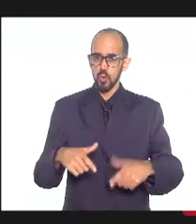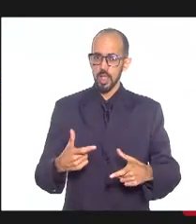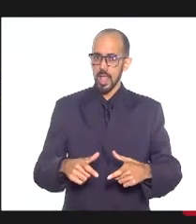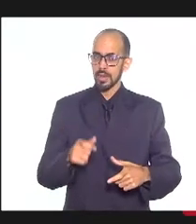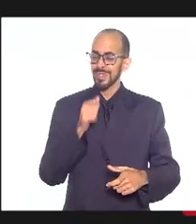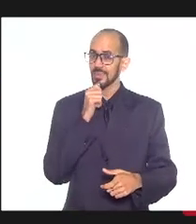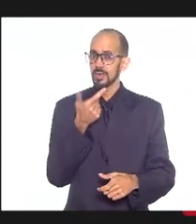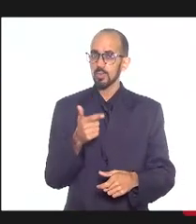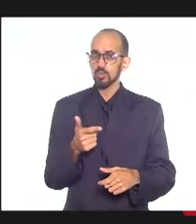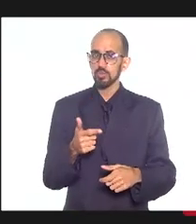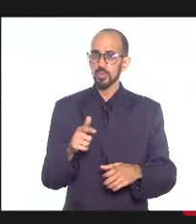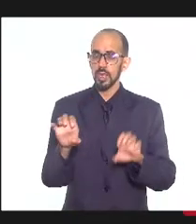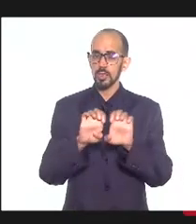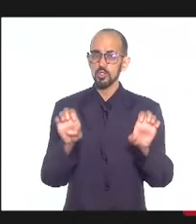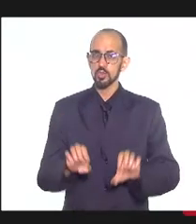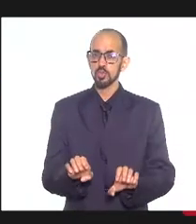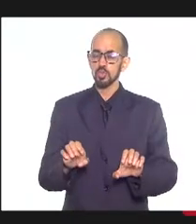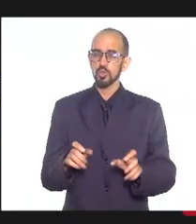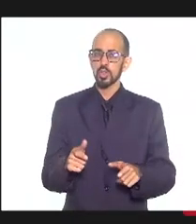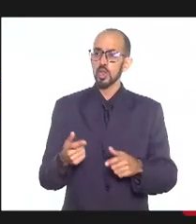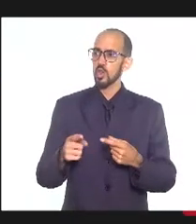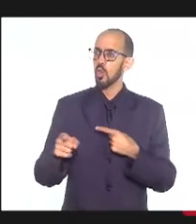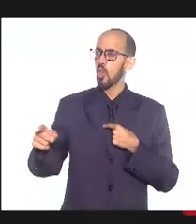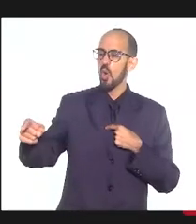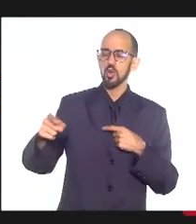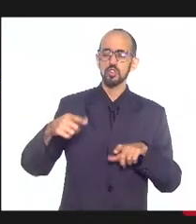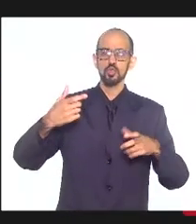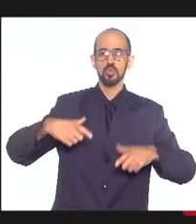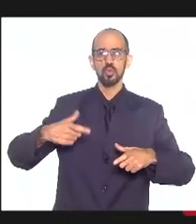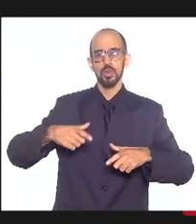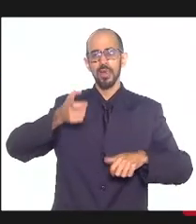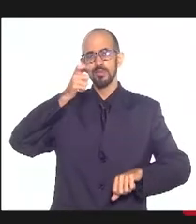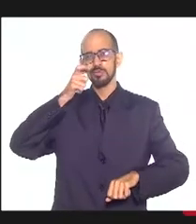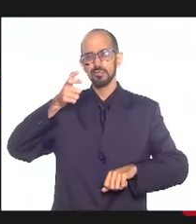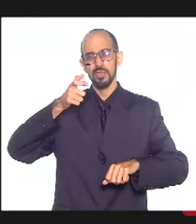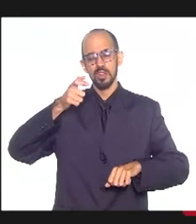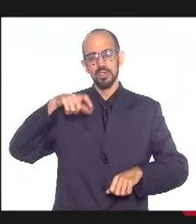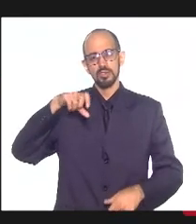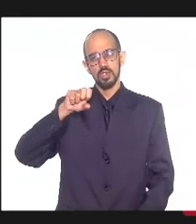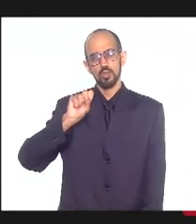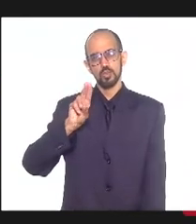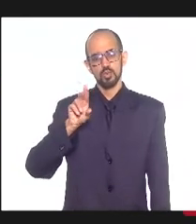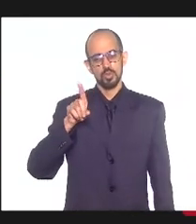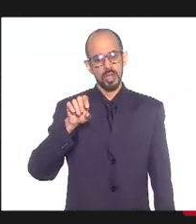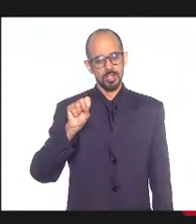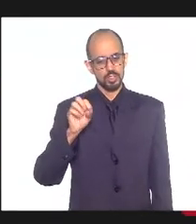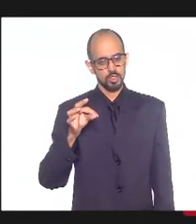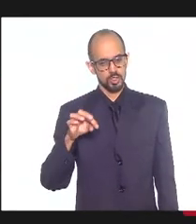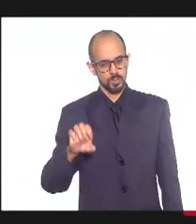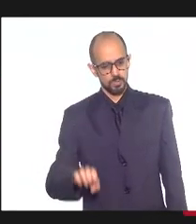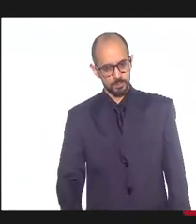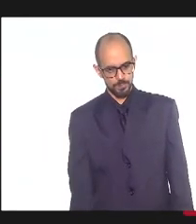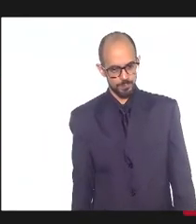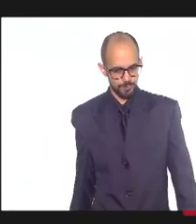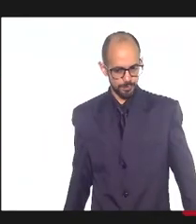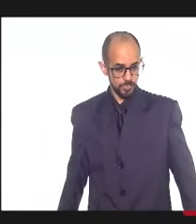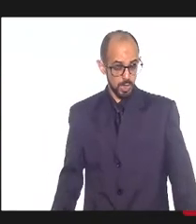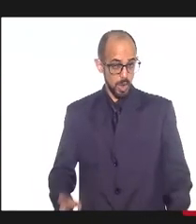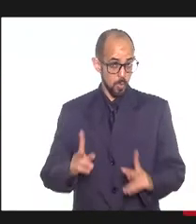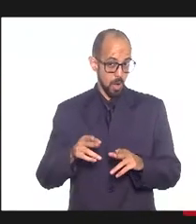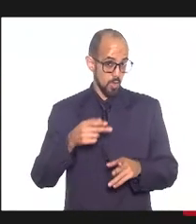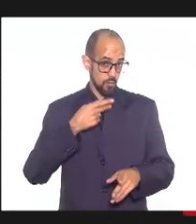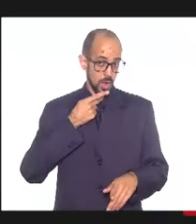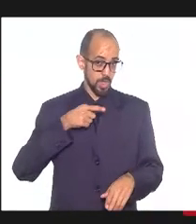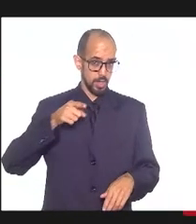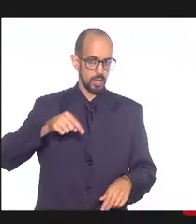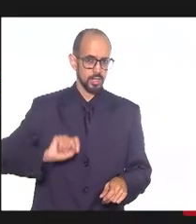e distante do centro de carga principal, que é a região sudeste. Próximo. Bem, como eu disse, uma